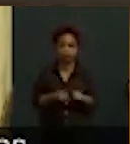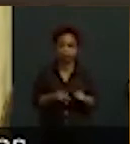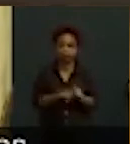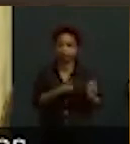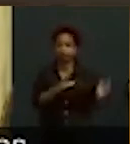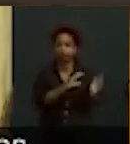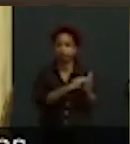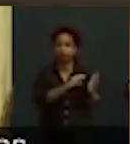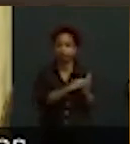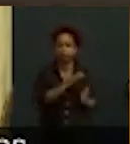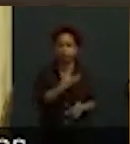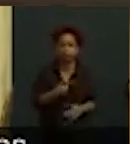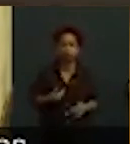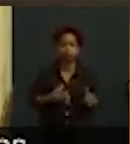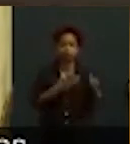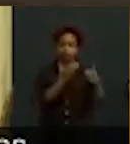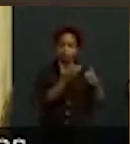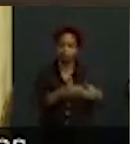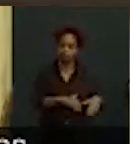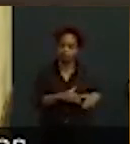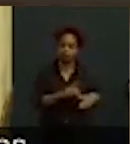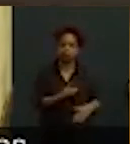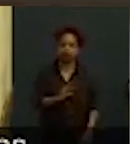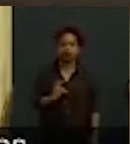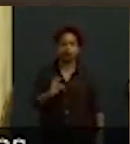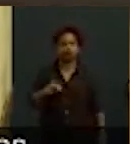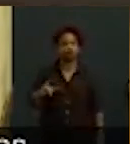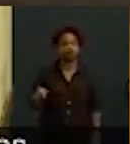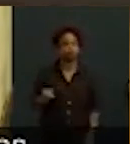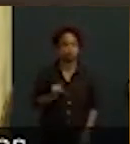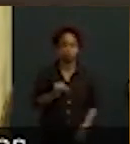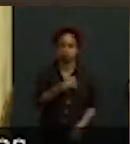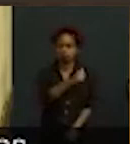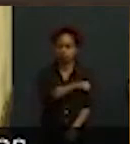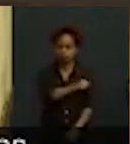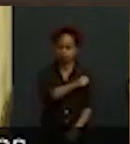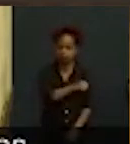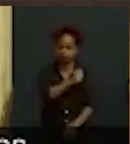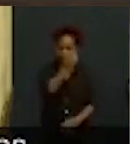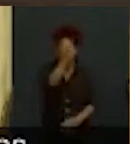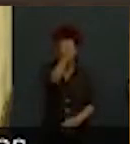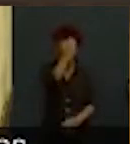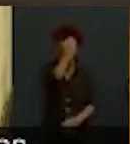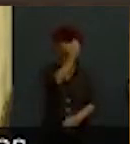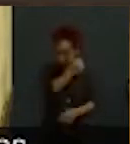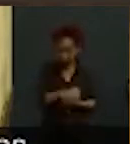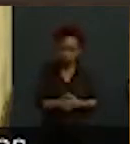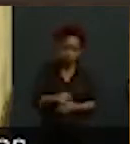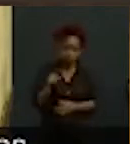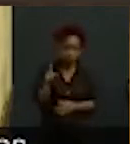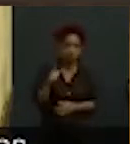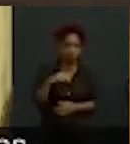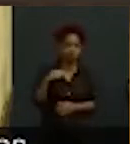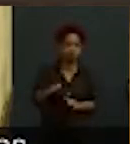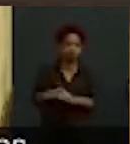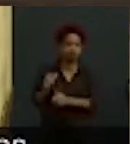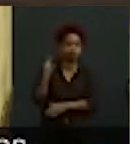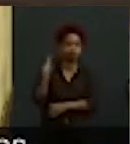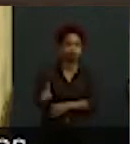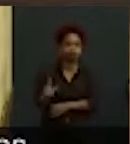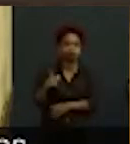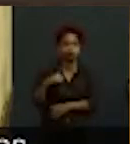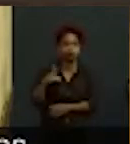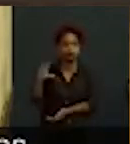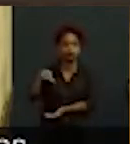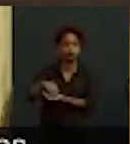público concursado do quadro do Tribunal de Justiça do Estado do Rio de Janeiro, lá foi diretor do Departamento